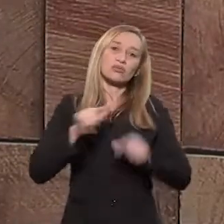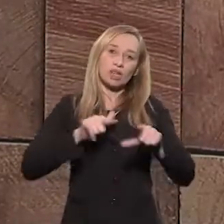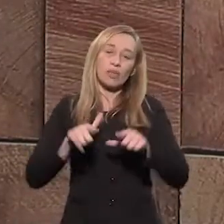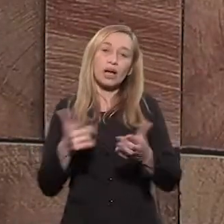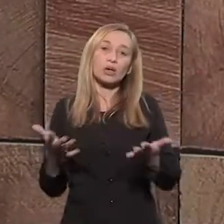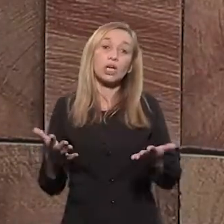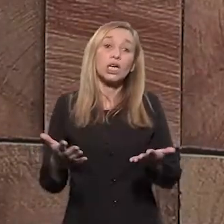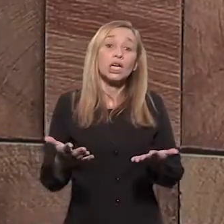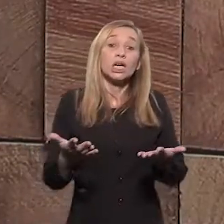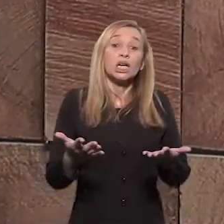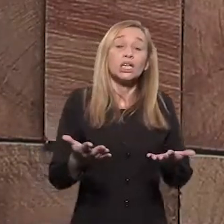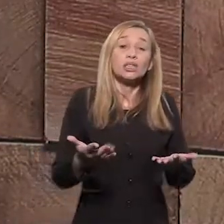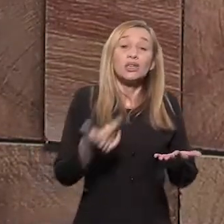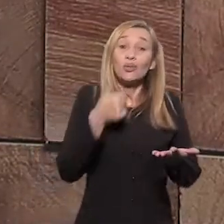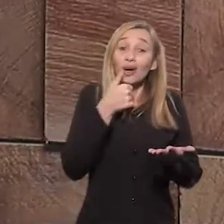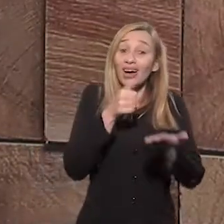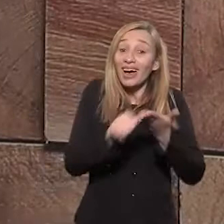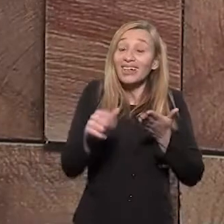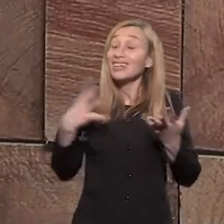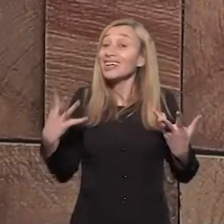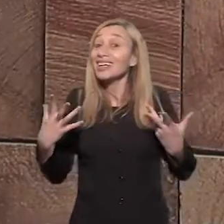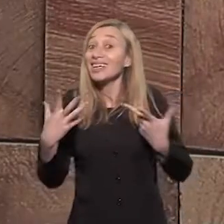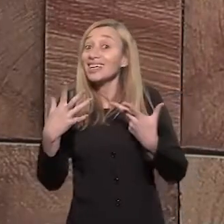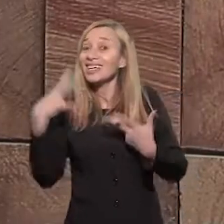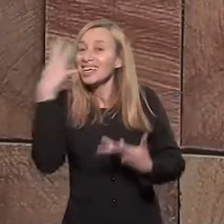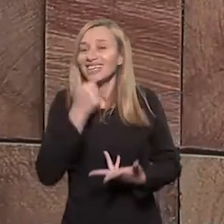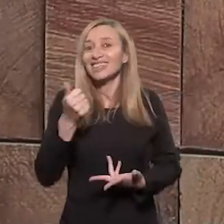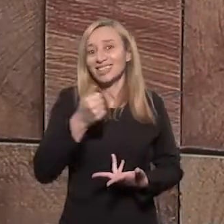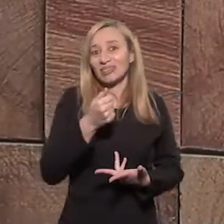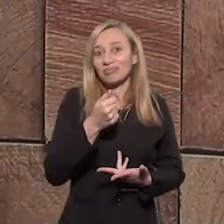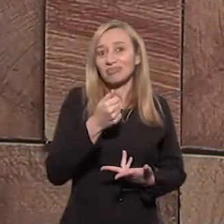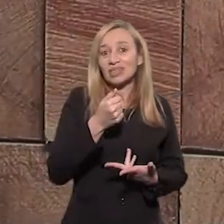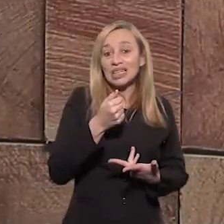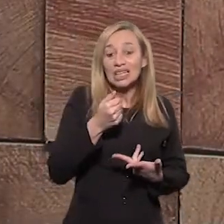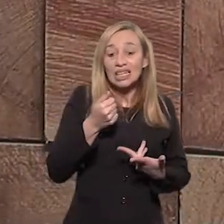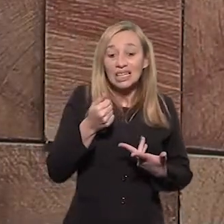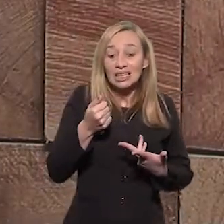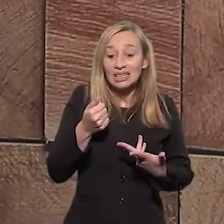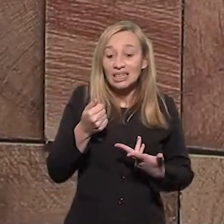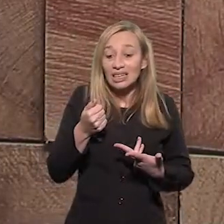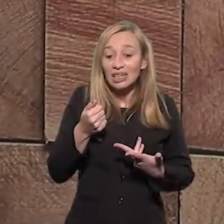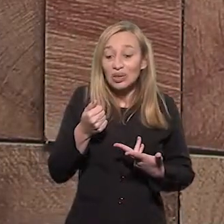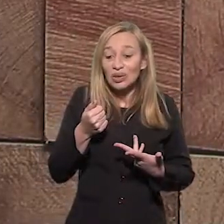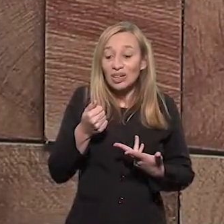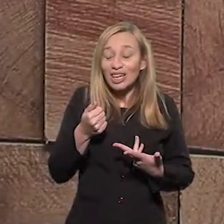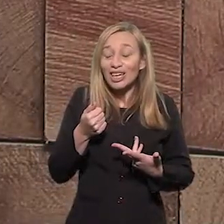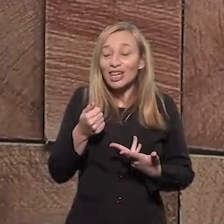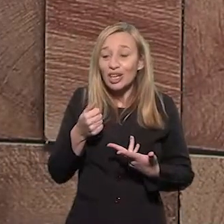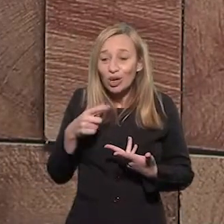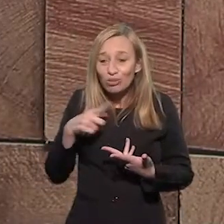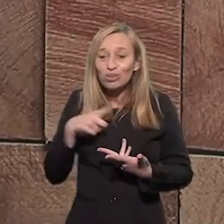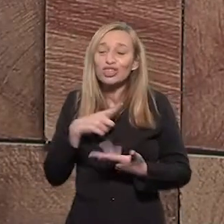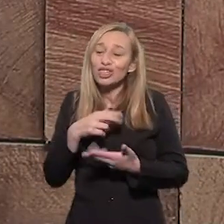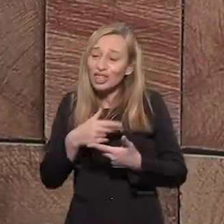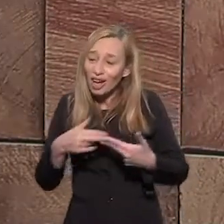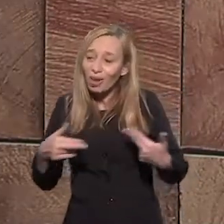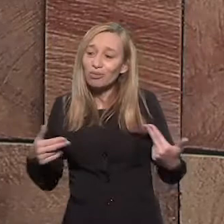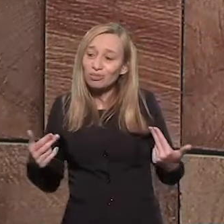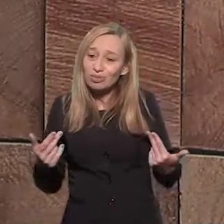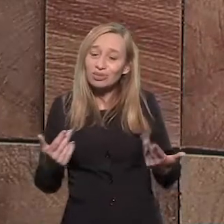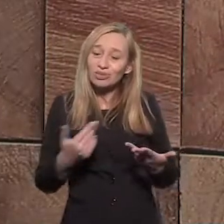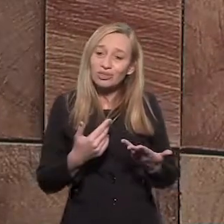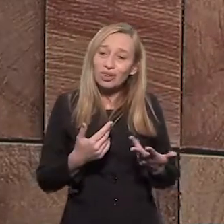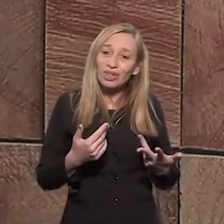tivesse um emprego. Mas assim, é uma carta linda e eu tinha já